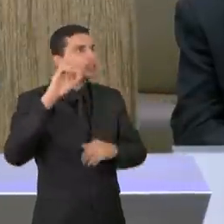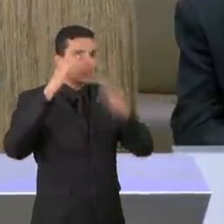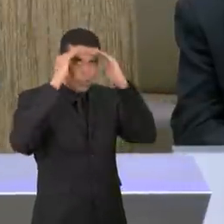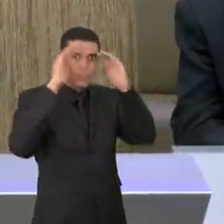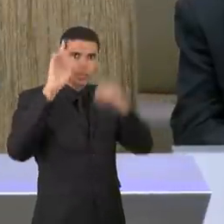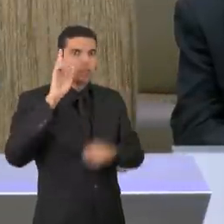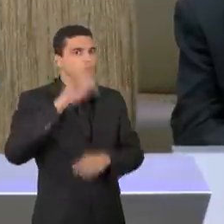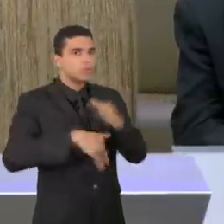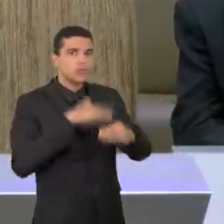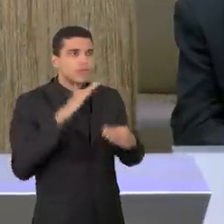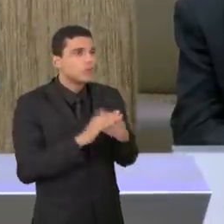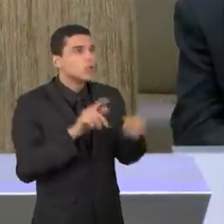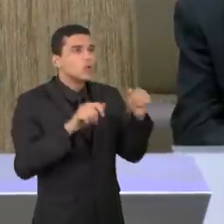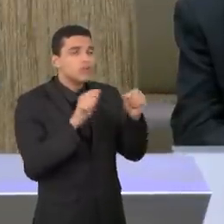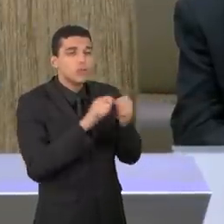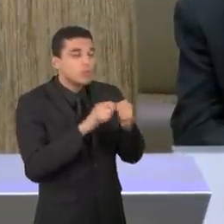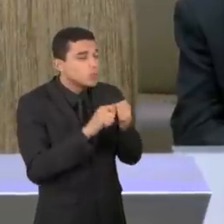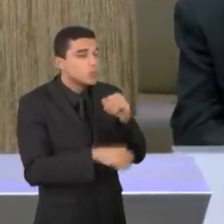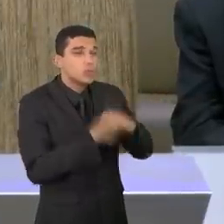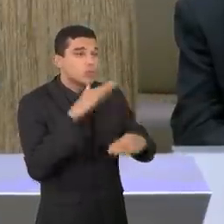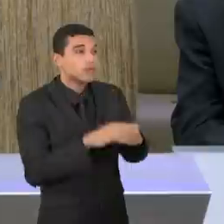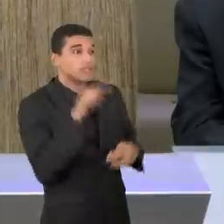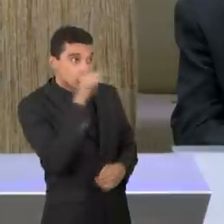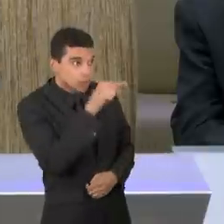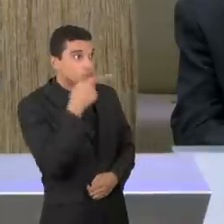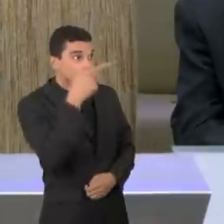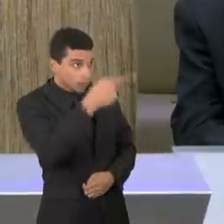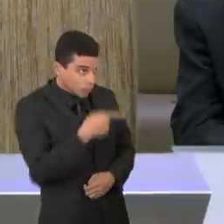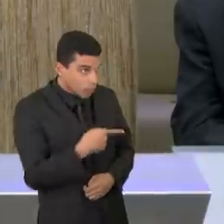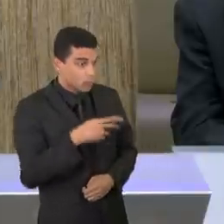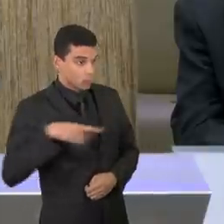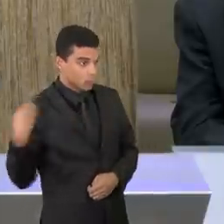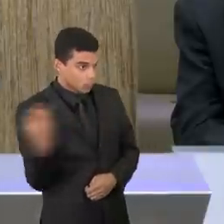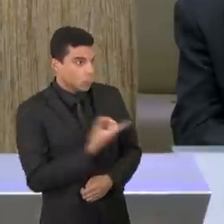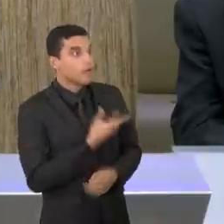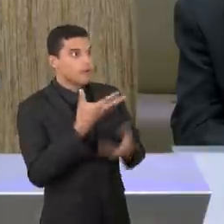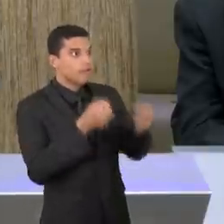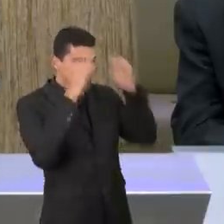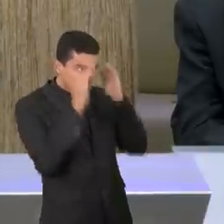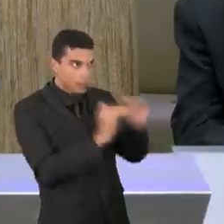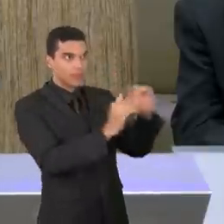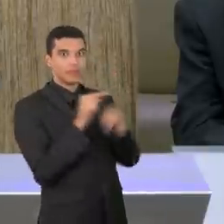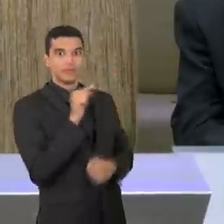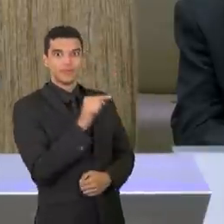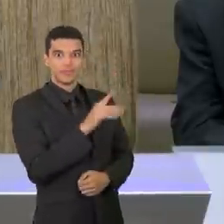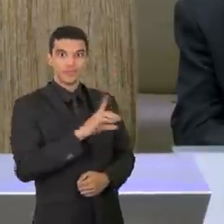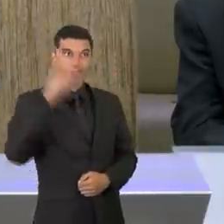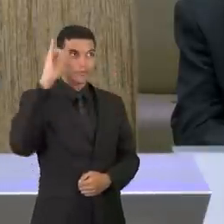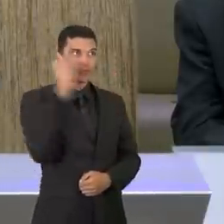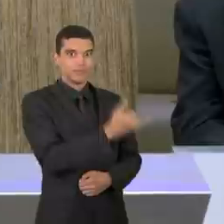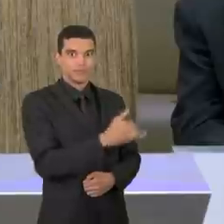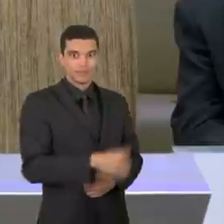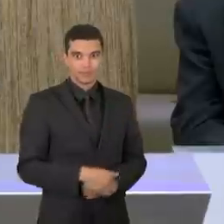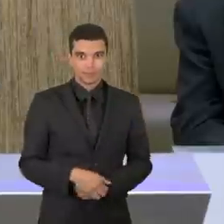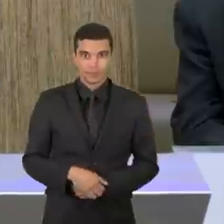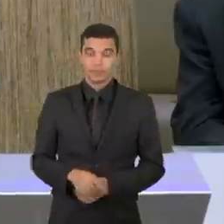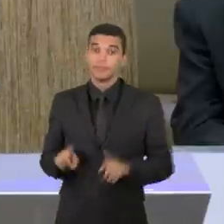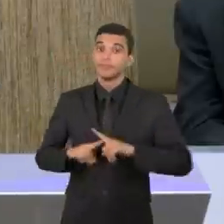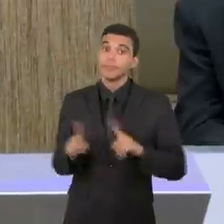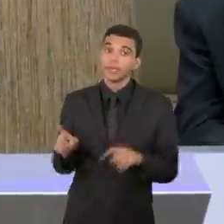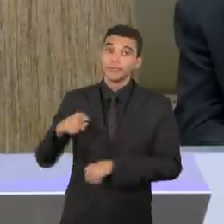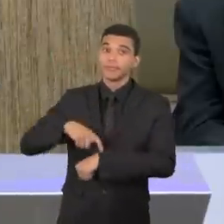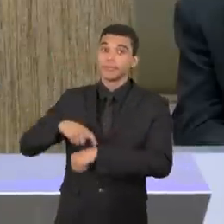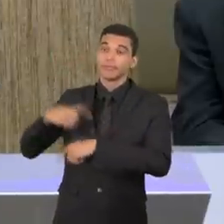tempo, o profeta Joel usou essa expressão devido ao comportamento daquele povo